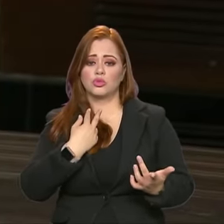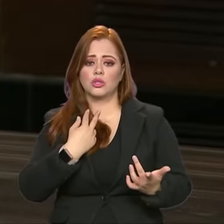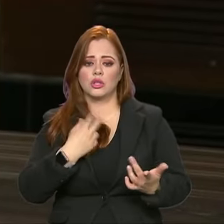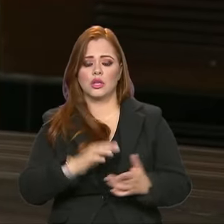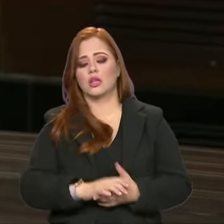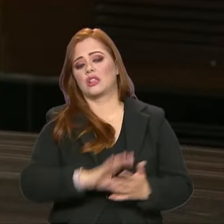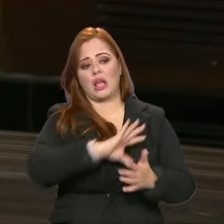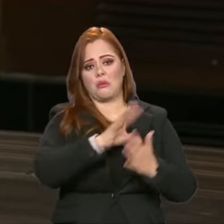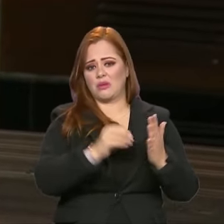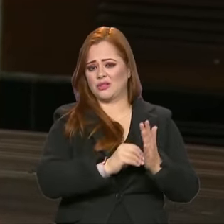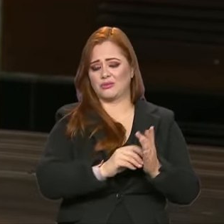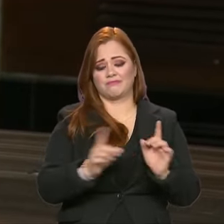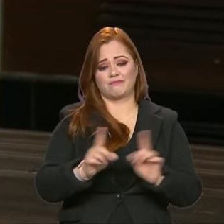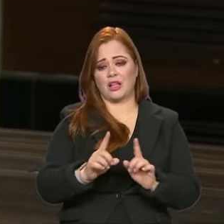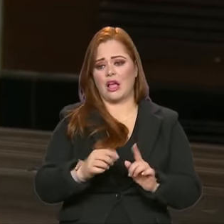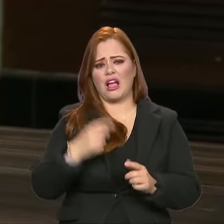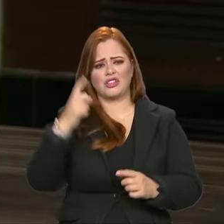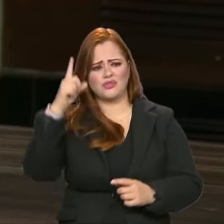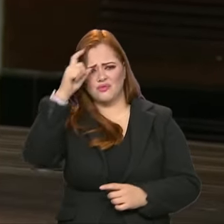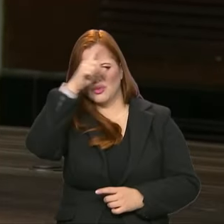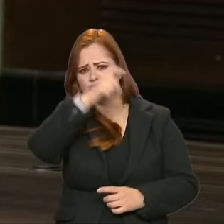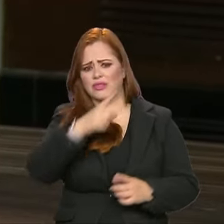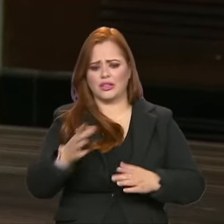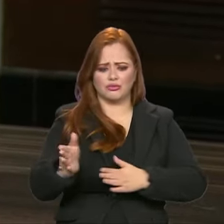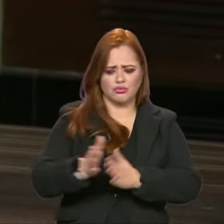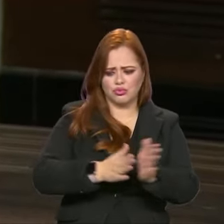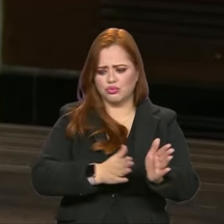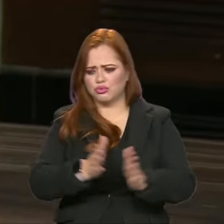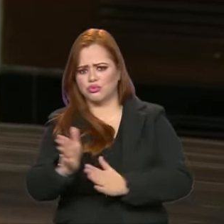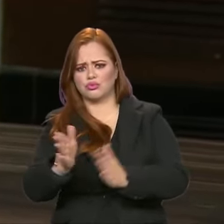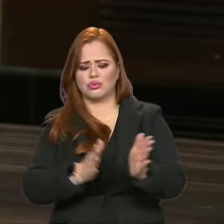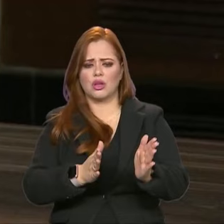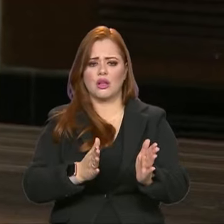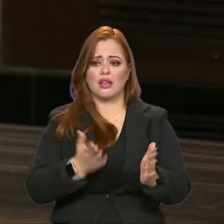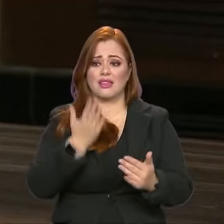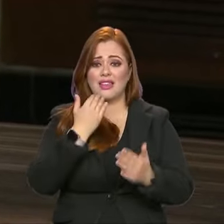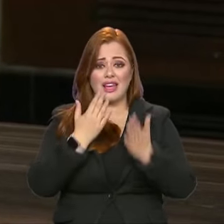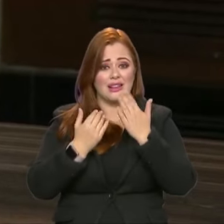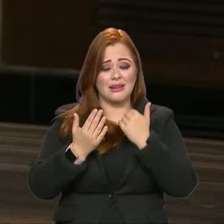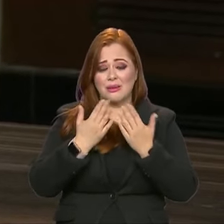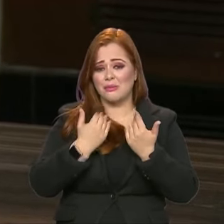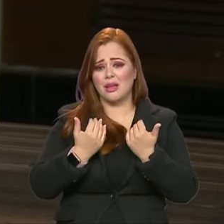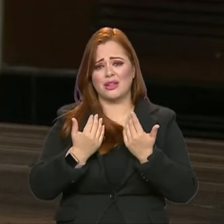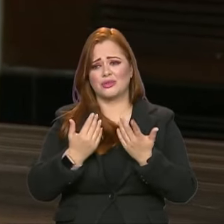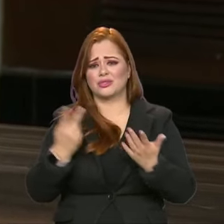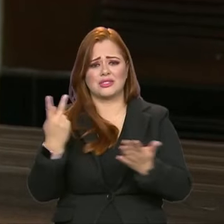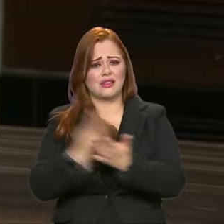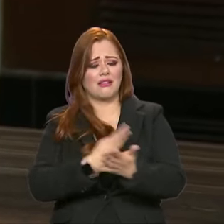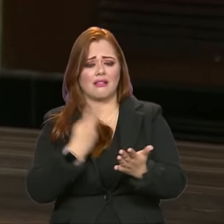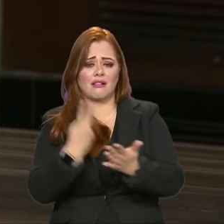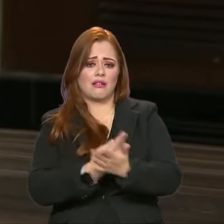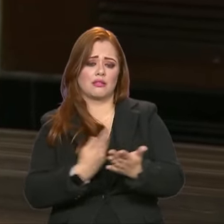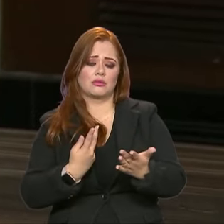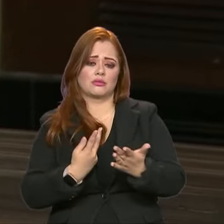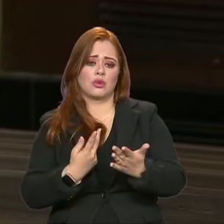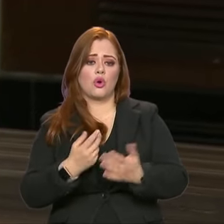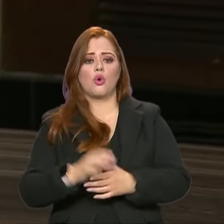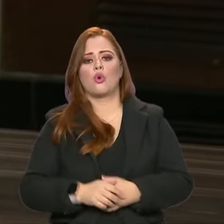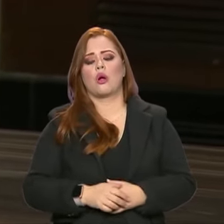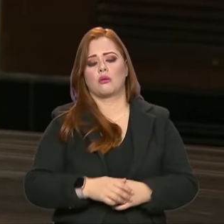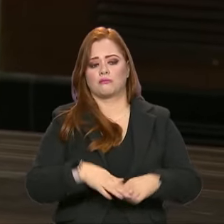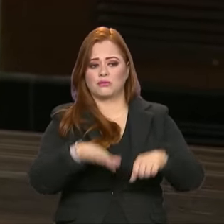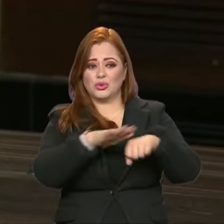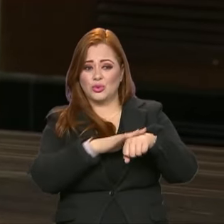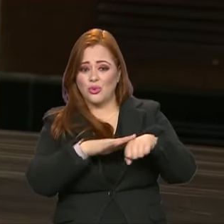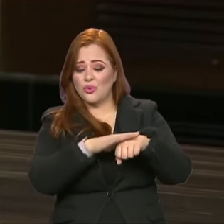partir da dificuldade do acesso, nem a partir de alimentos inadequados. Os diálogos